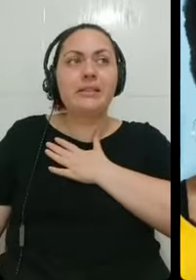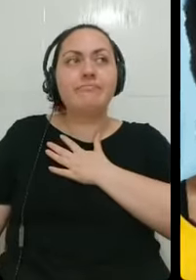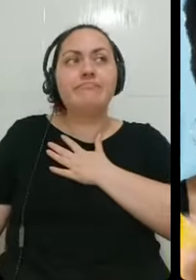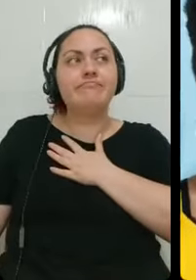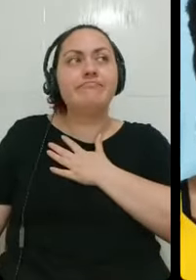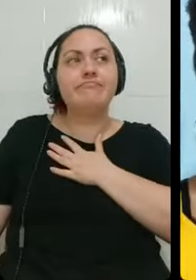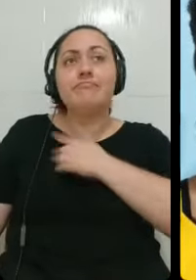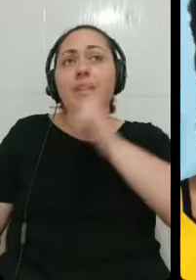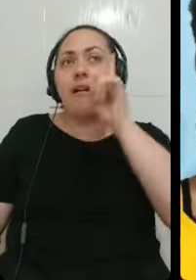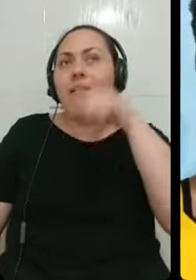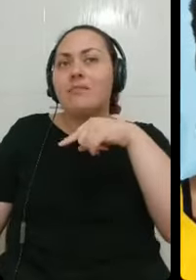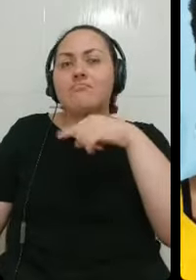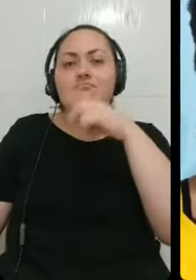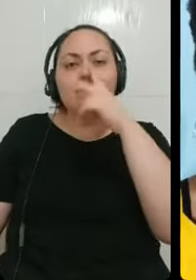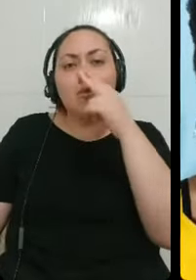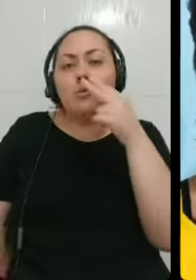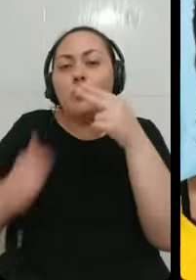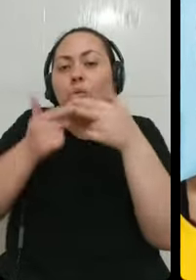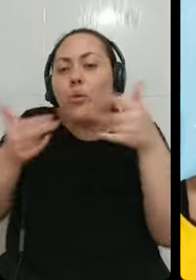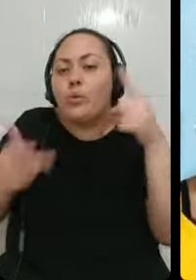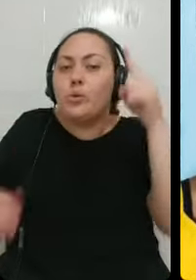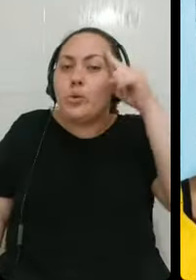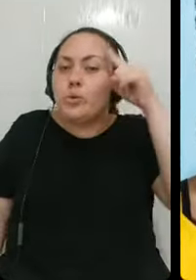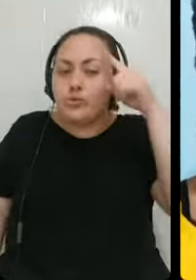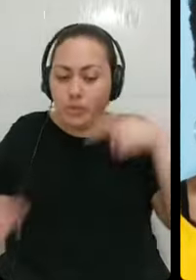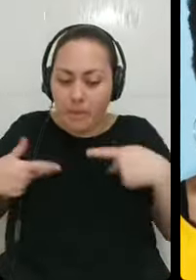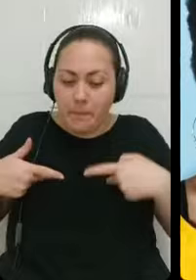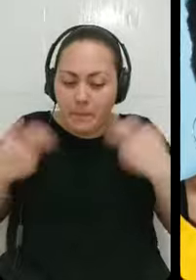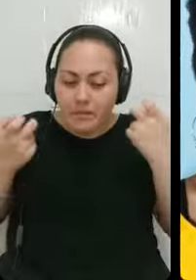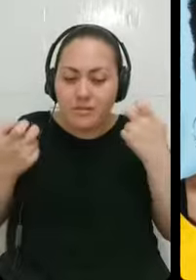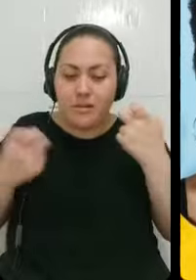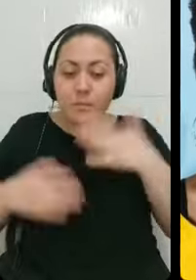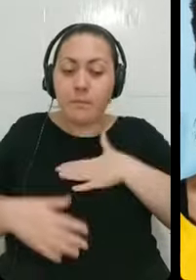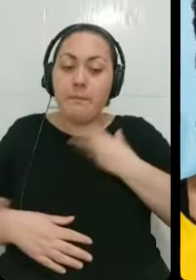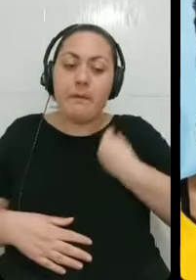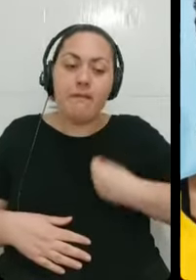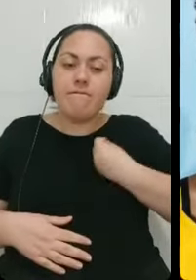de dia a dia, sabe? Tu vê, assim, que tu não vê mais as coisas da mesma forma.